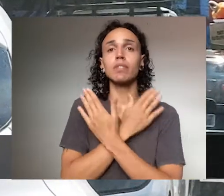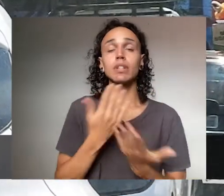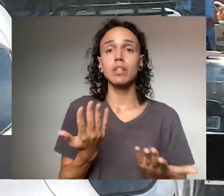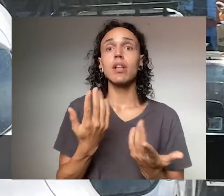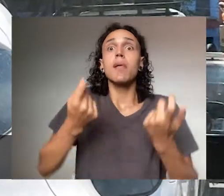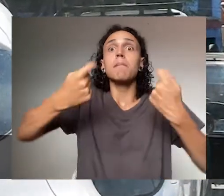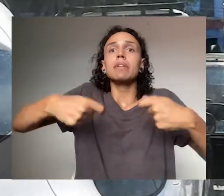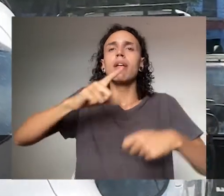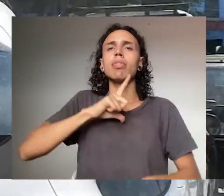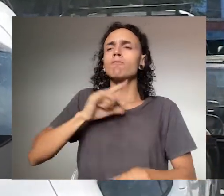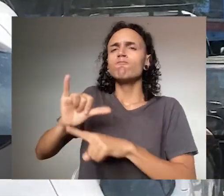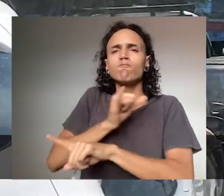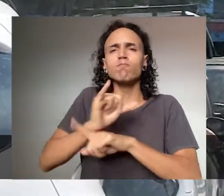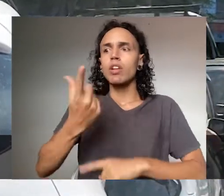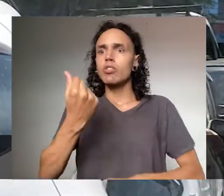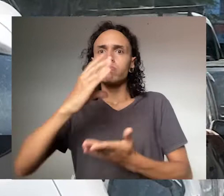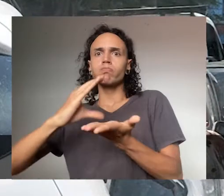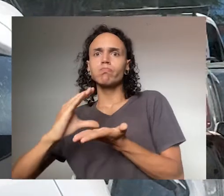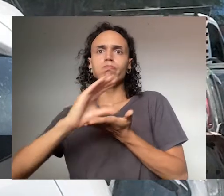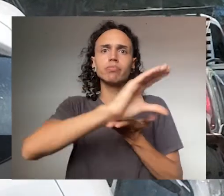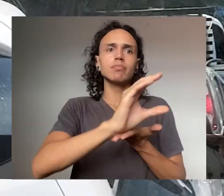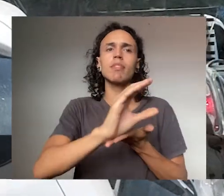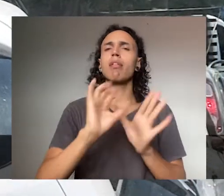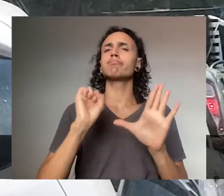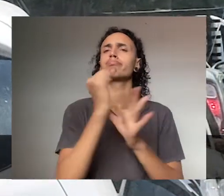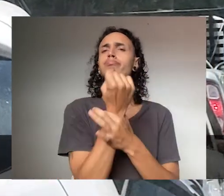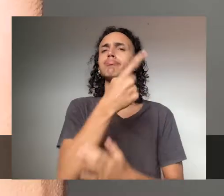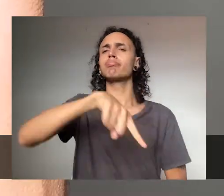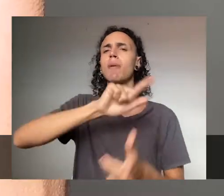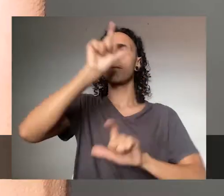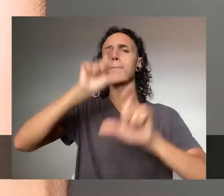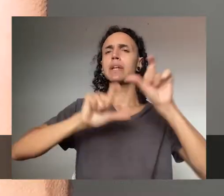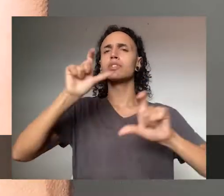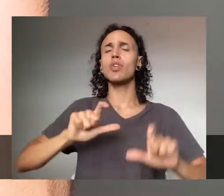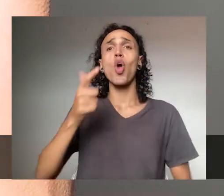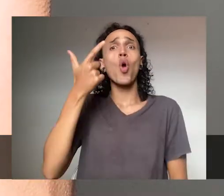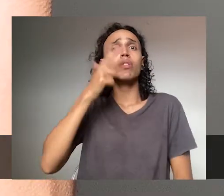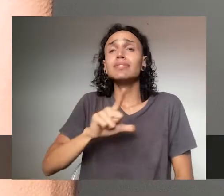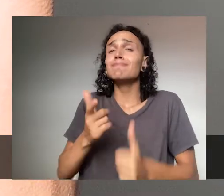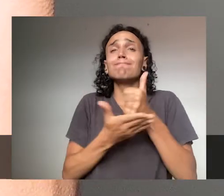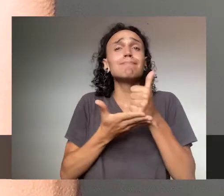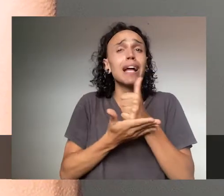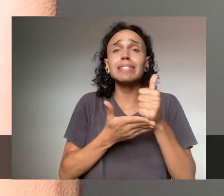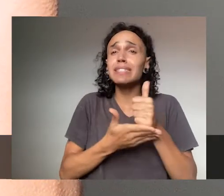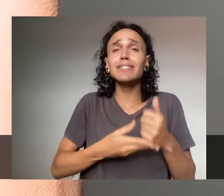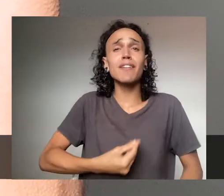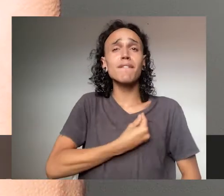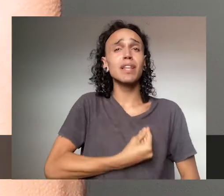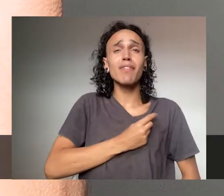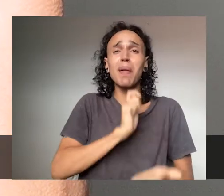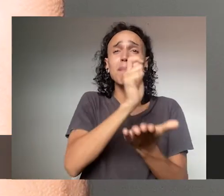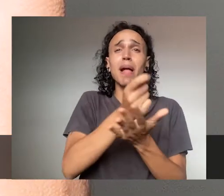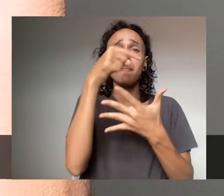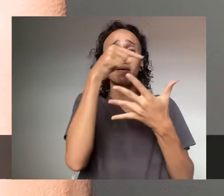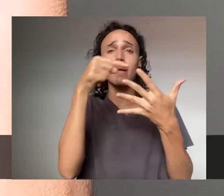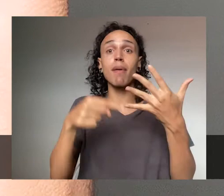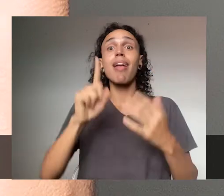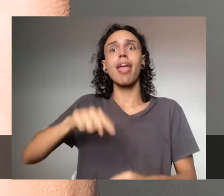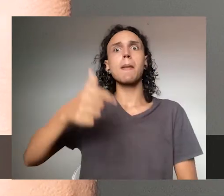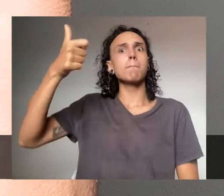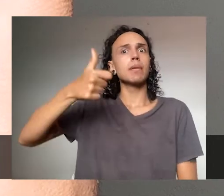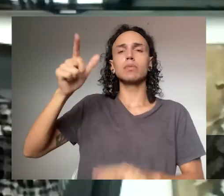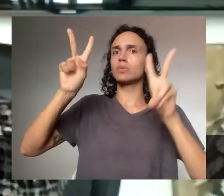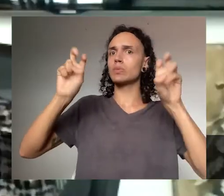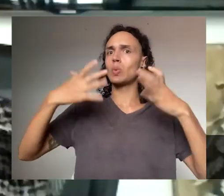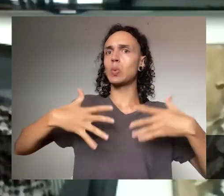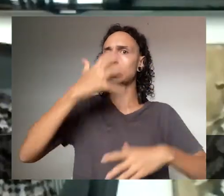um mecanismo de transferência de renda que garanta a essas pessoas condições mínimas de sobrevivência. Então, essa é uma primeira grande